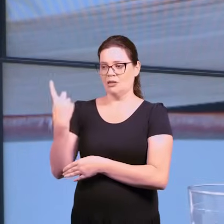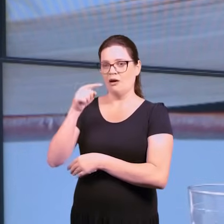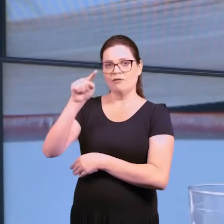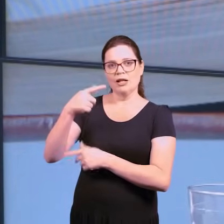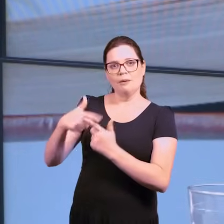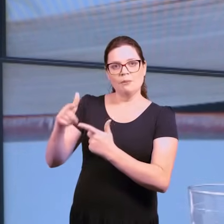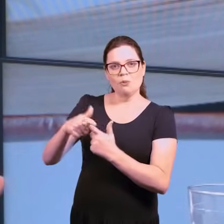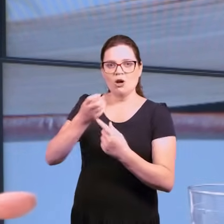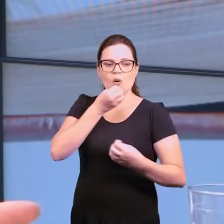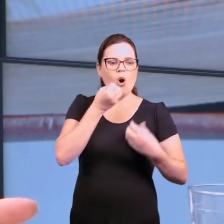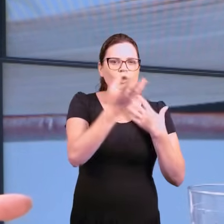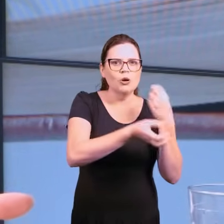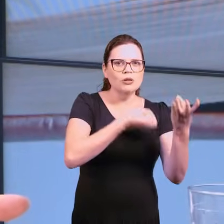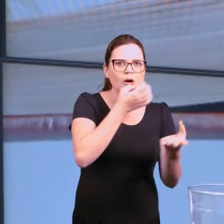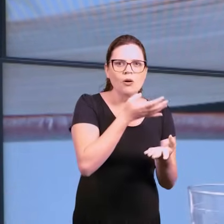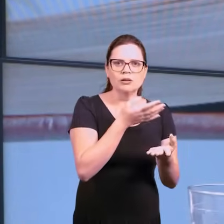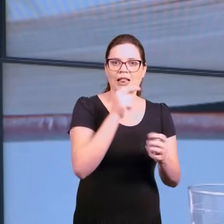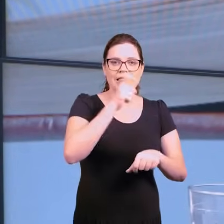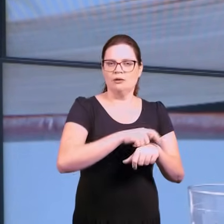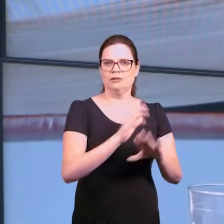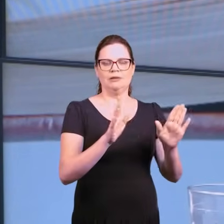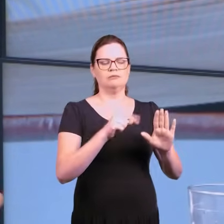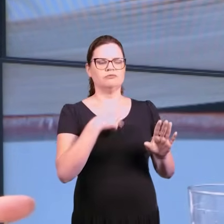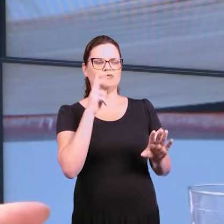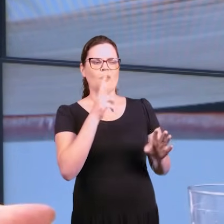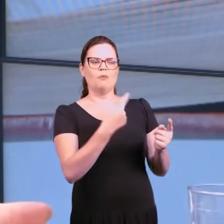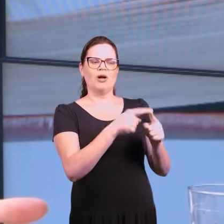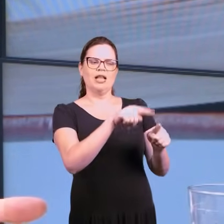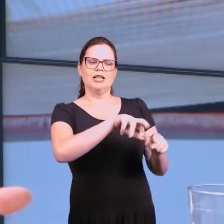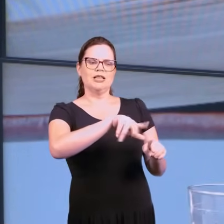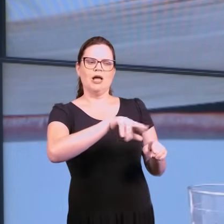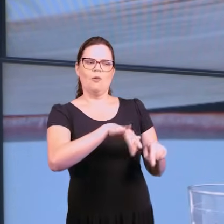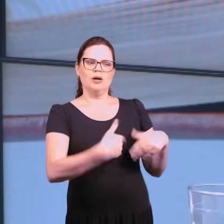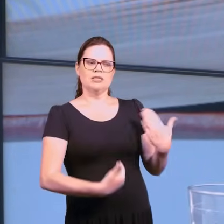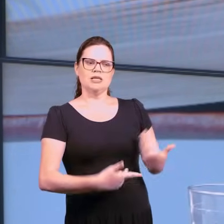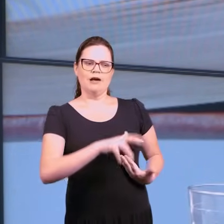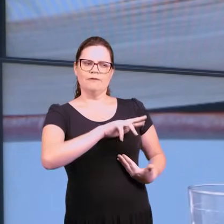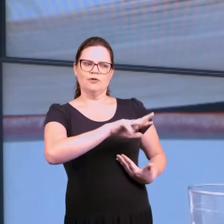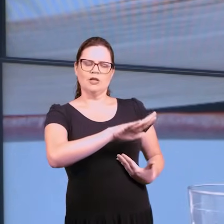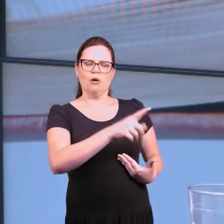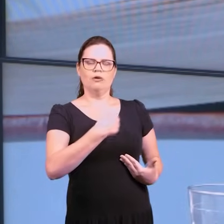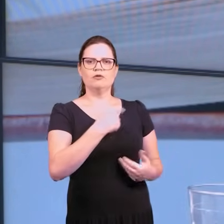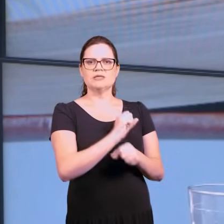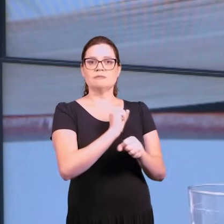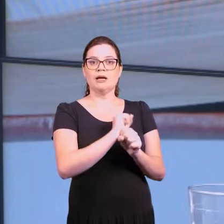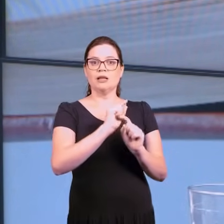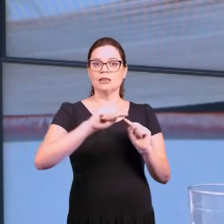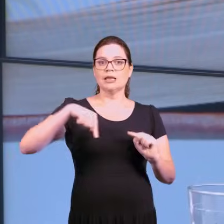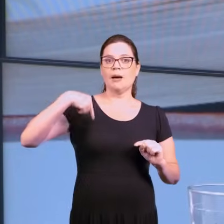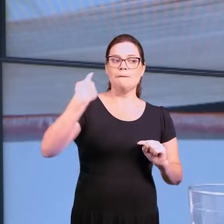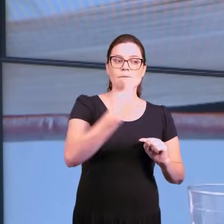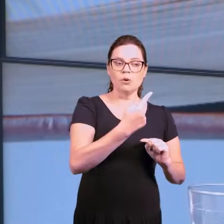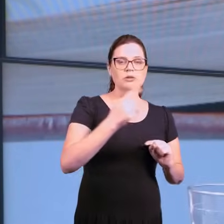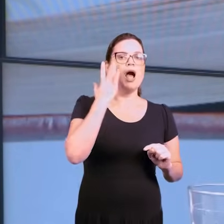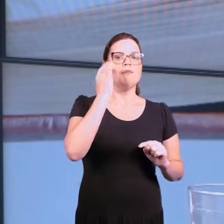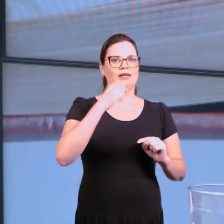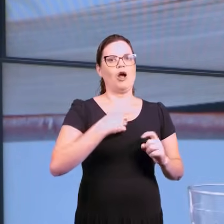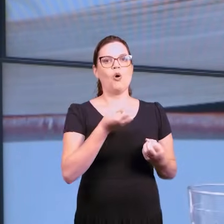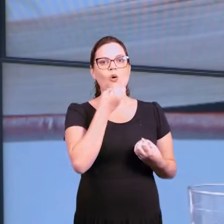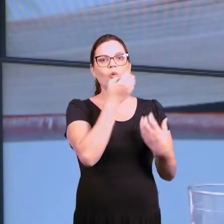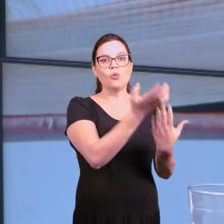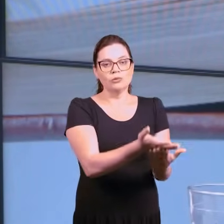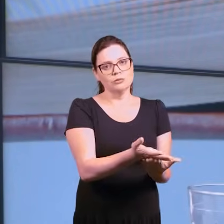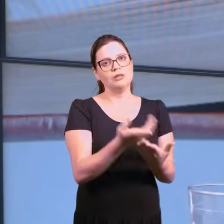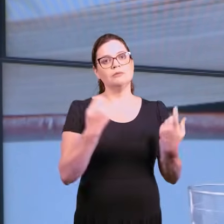servos do Senhor, ou ao contrário, né? Os servos que não têm esposas que são servas, tem que ter